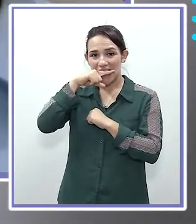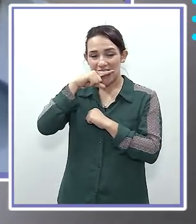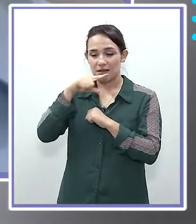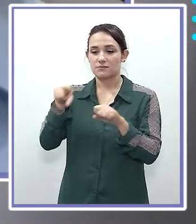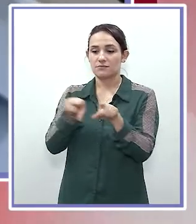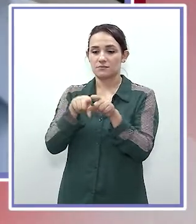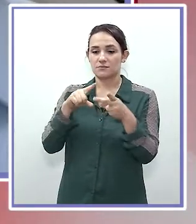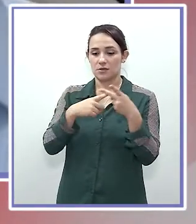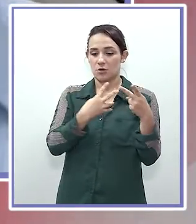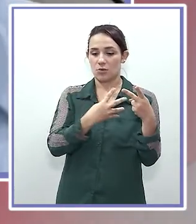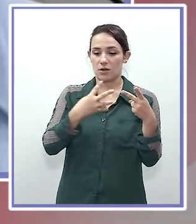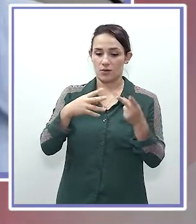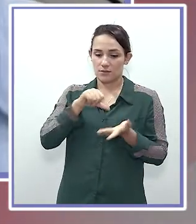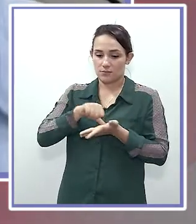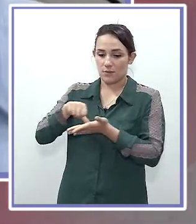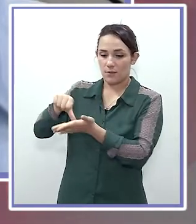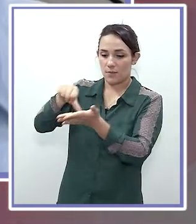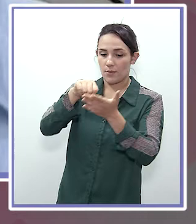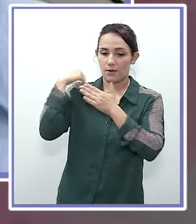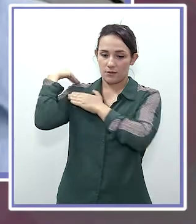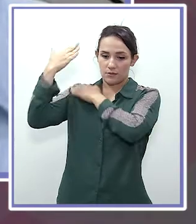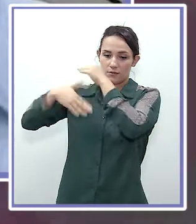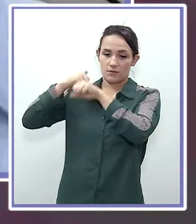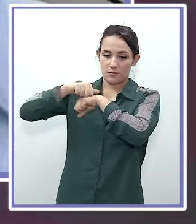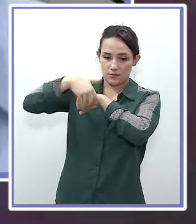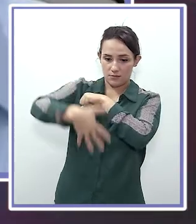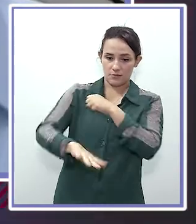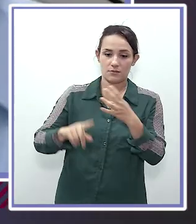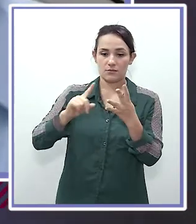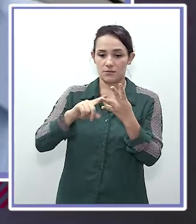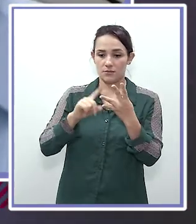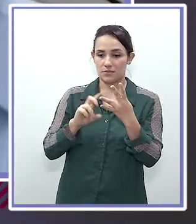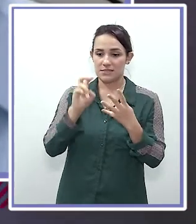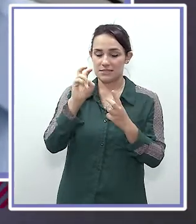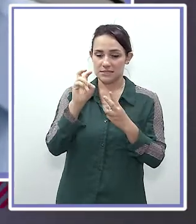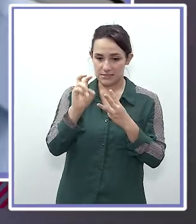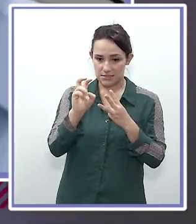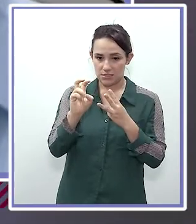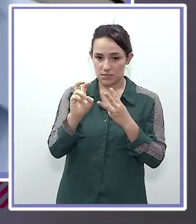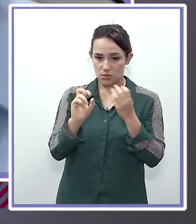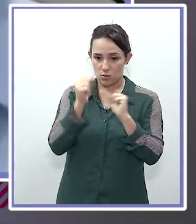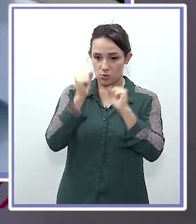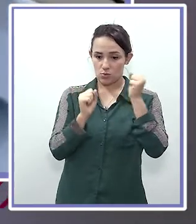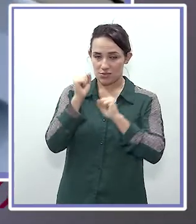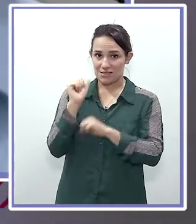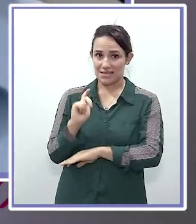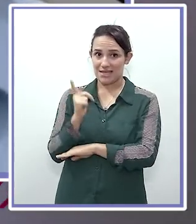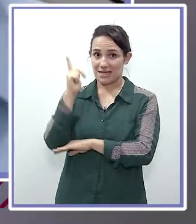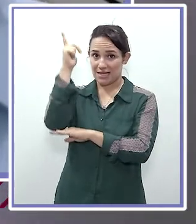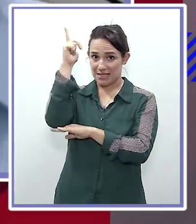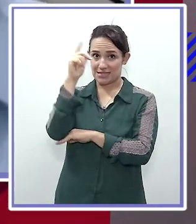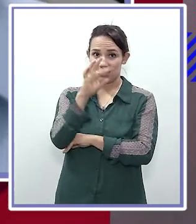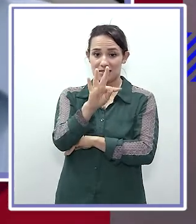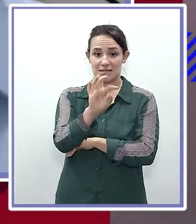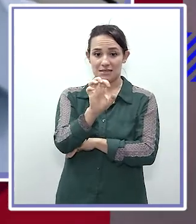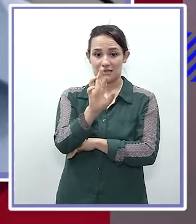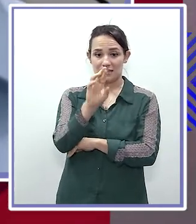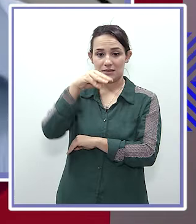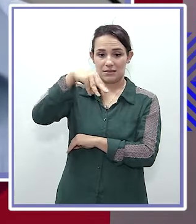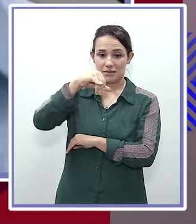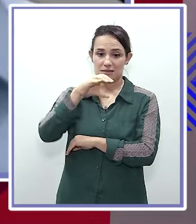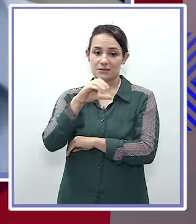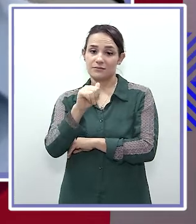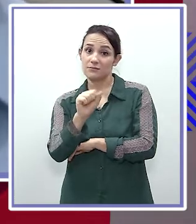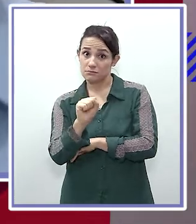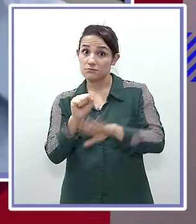cana-de-açúcar, 44 pequenas centrais hidrelétricas, 5 usinas a gás, que são as térmicas, inclusive Campo Grande e